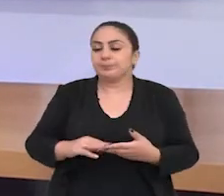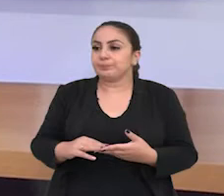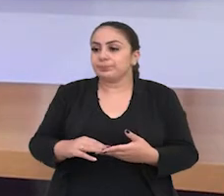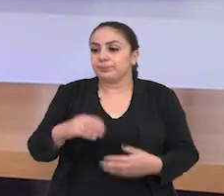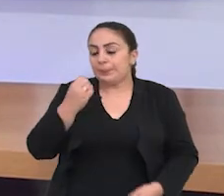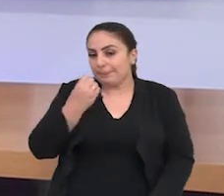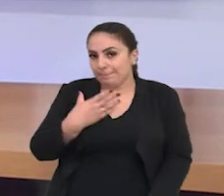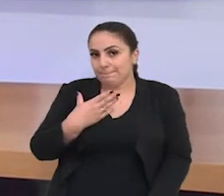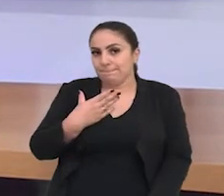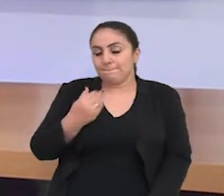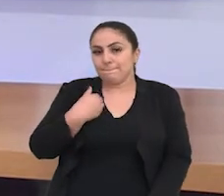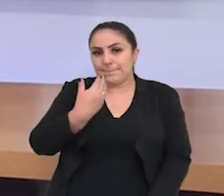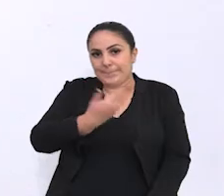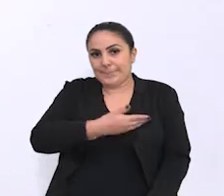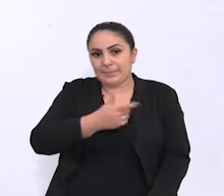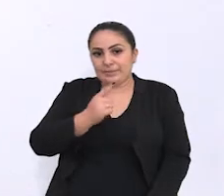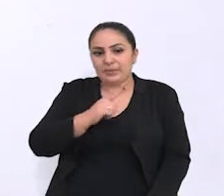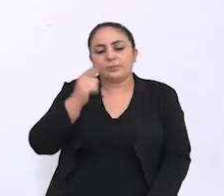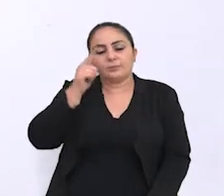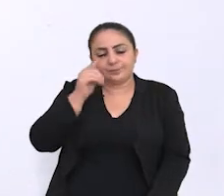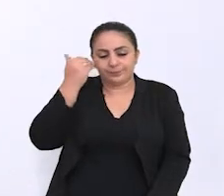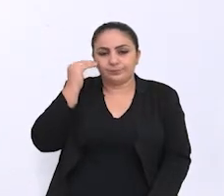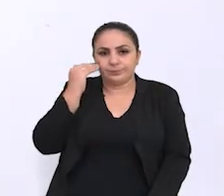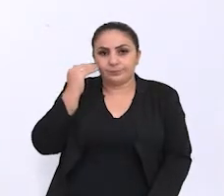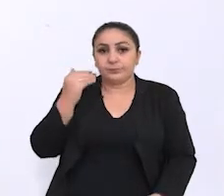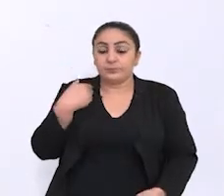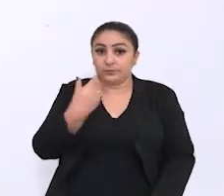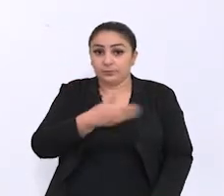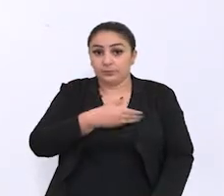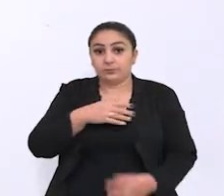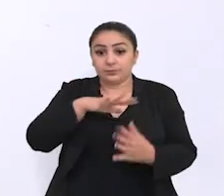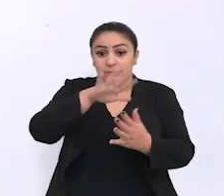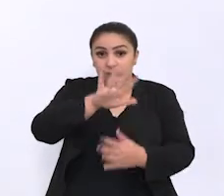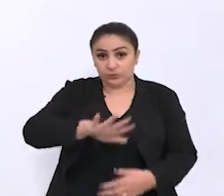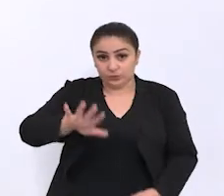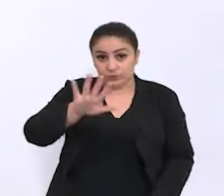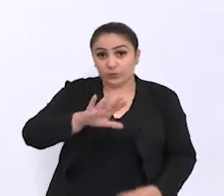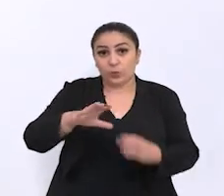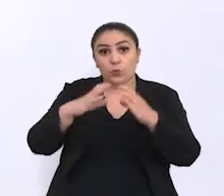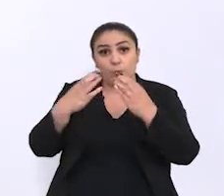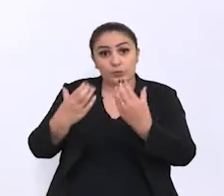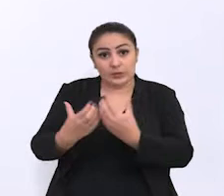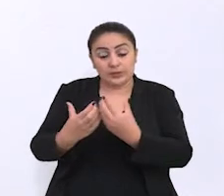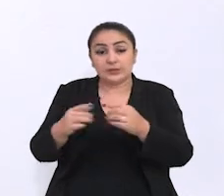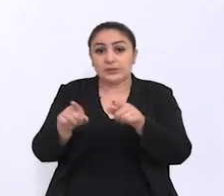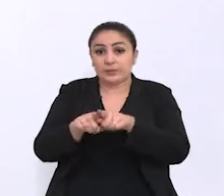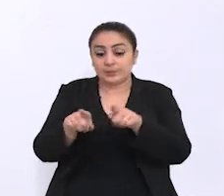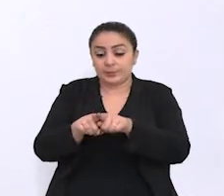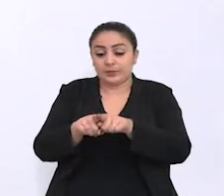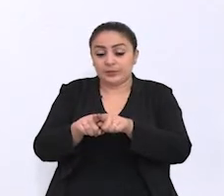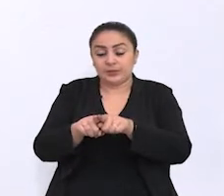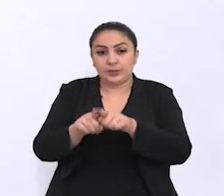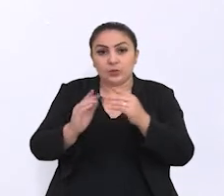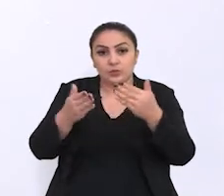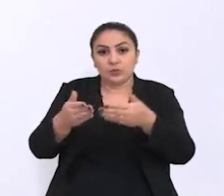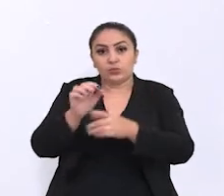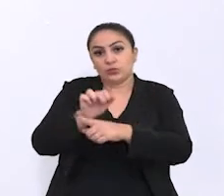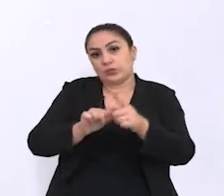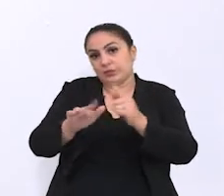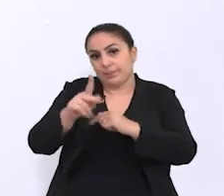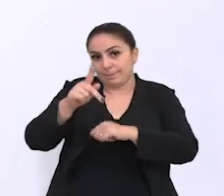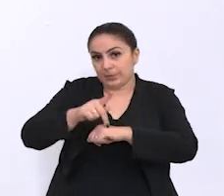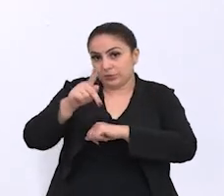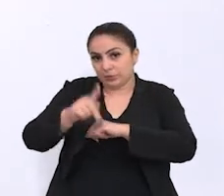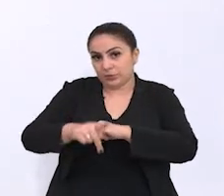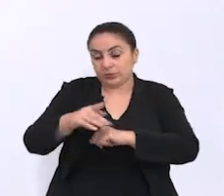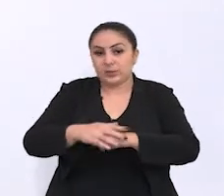vereador. A gente entendeu, né, nós, no, como todo, comunidade e também grande parte da